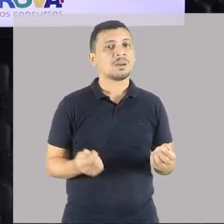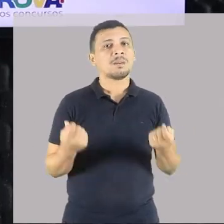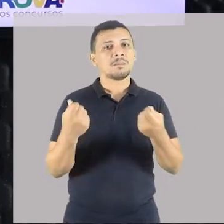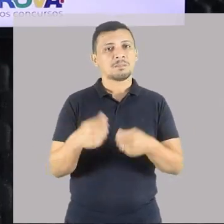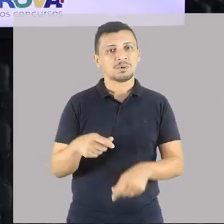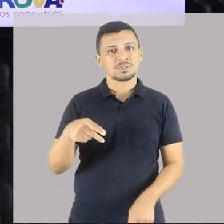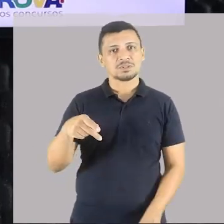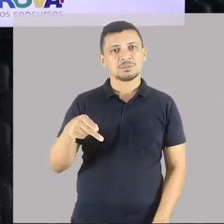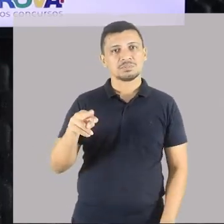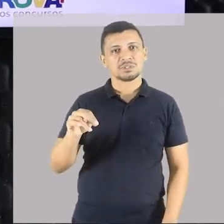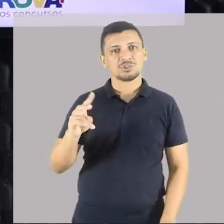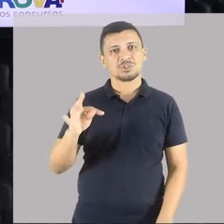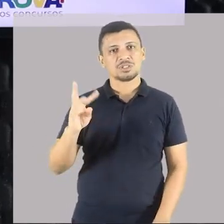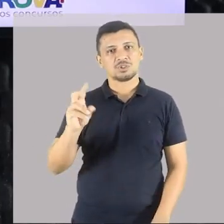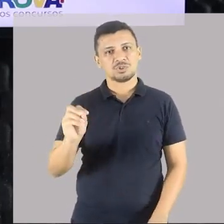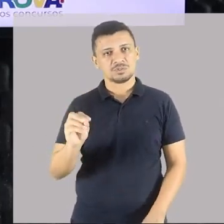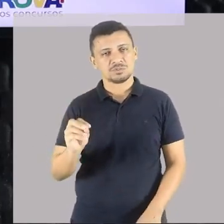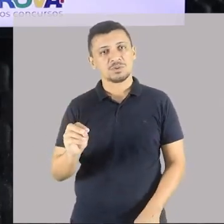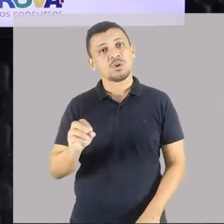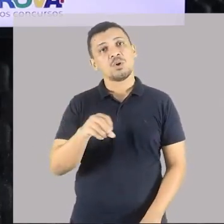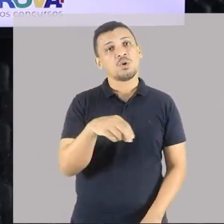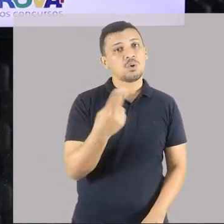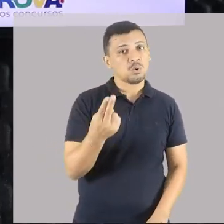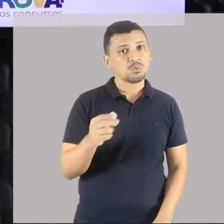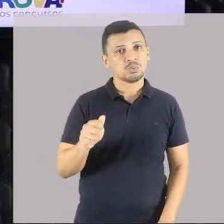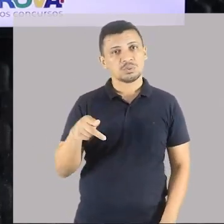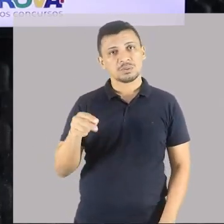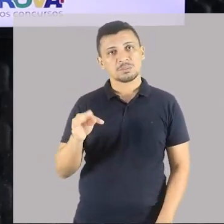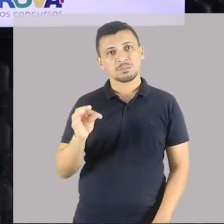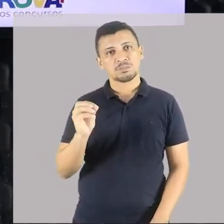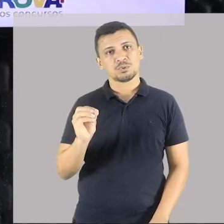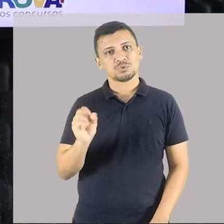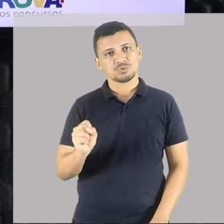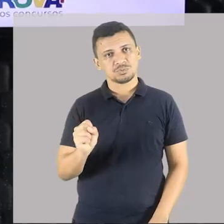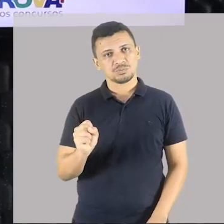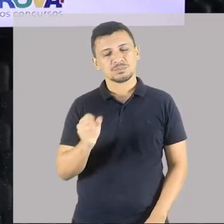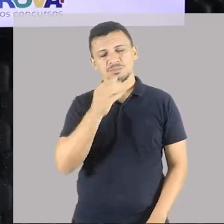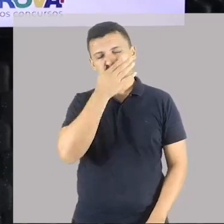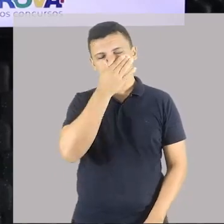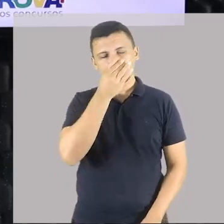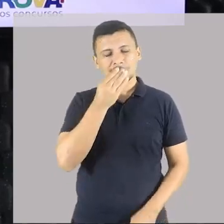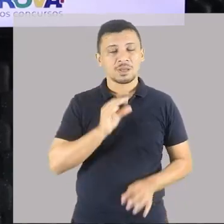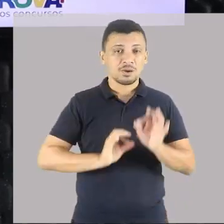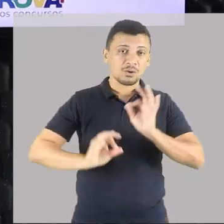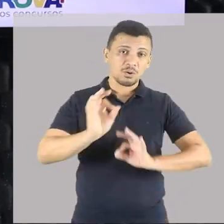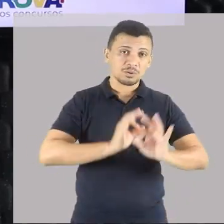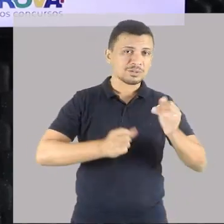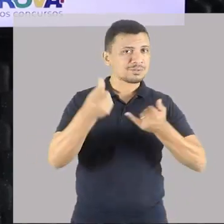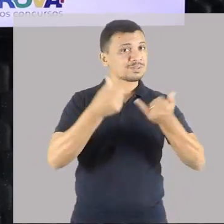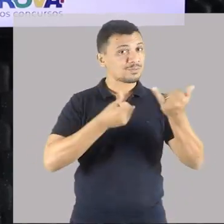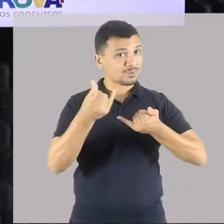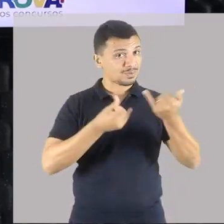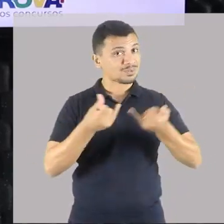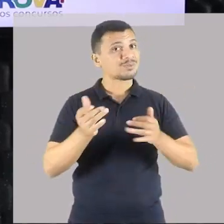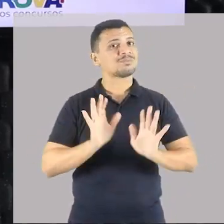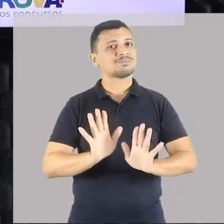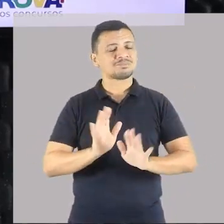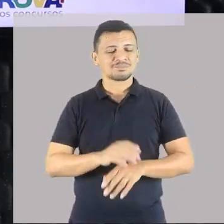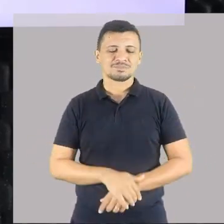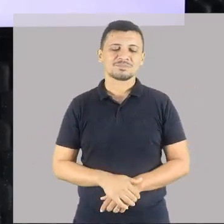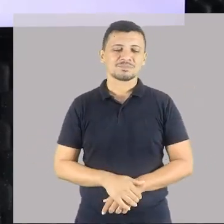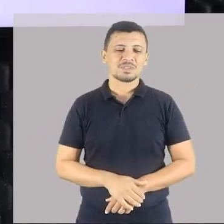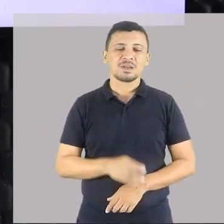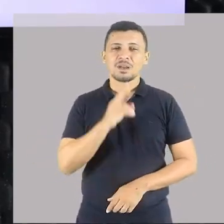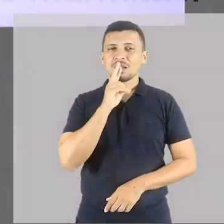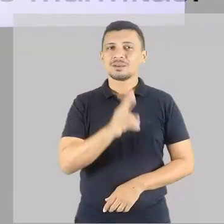ser um predicativo, ele pode ser um aposto. É importante que vocês organizem essas informações na mente de vocês. E hoje nós